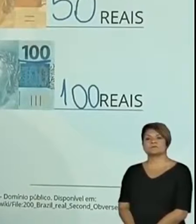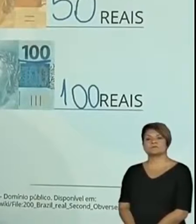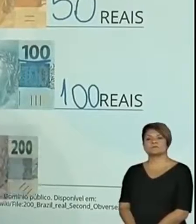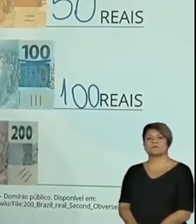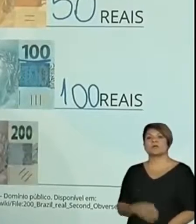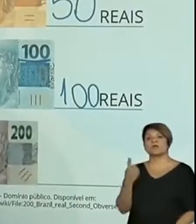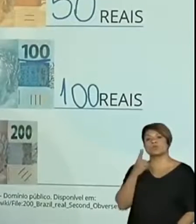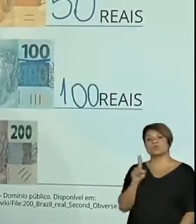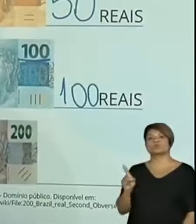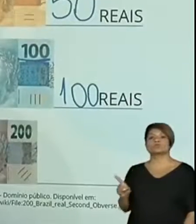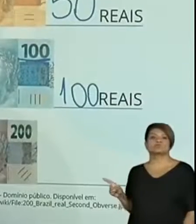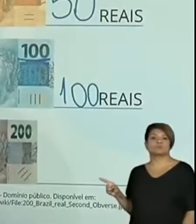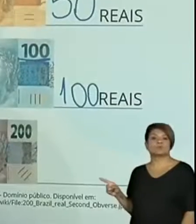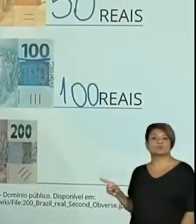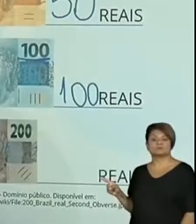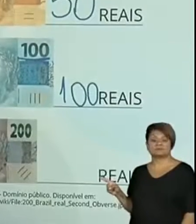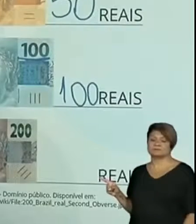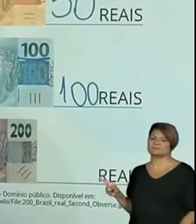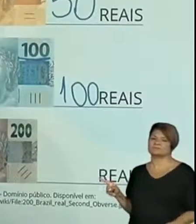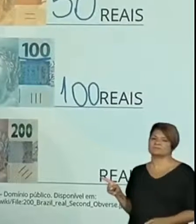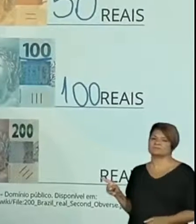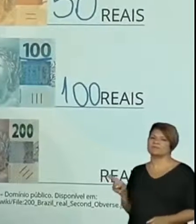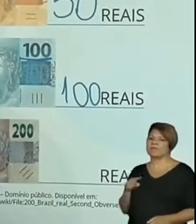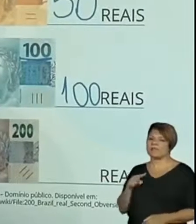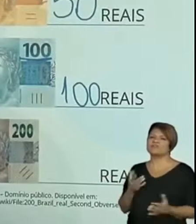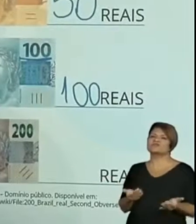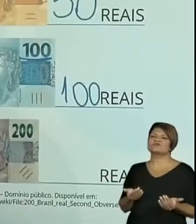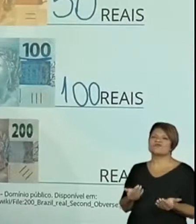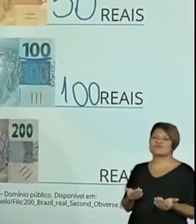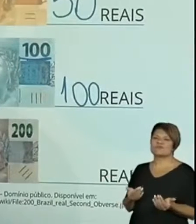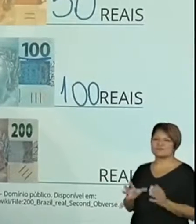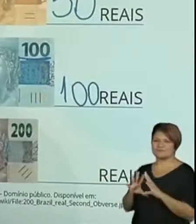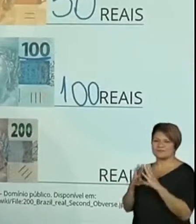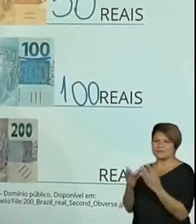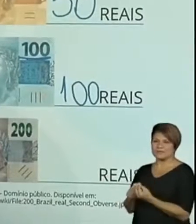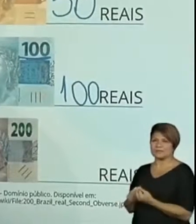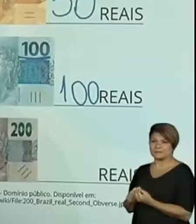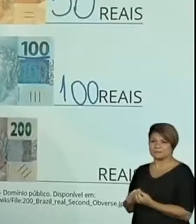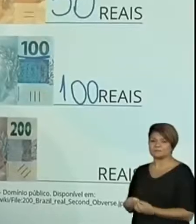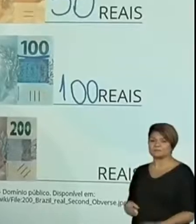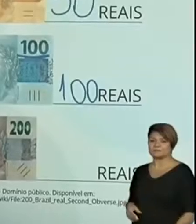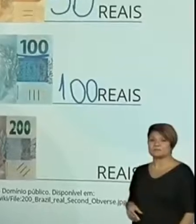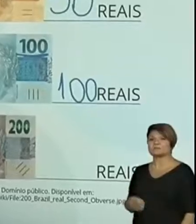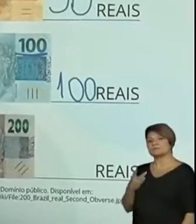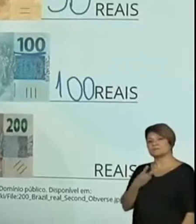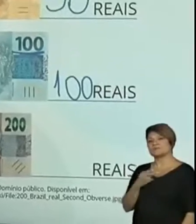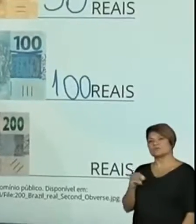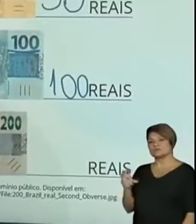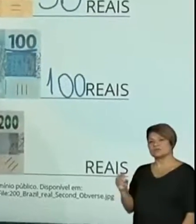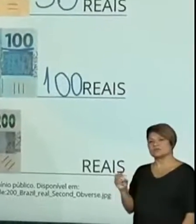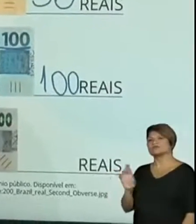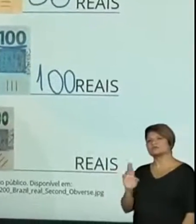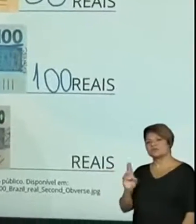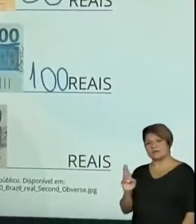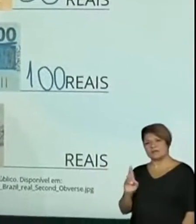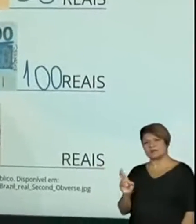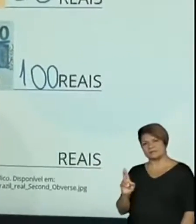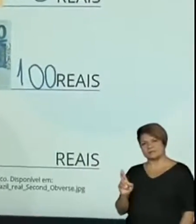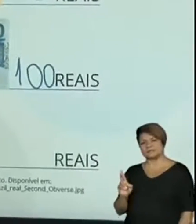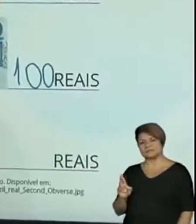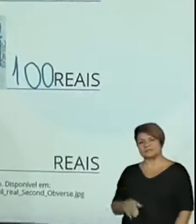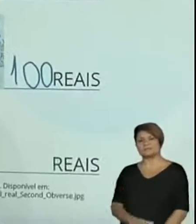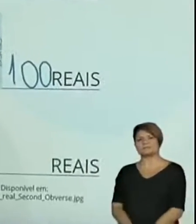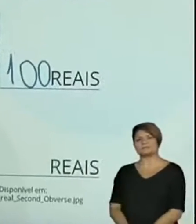E a última nota, a mais novinha da família, né, o que está em circulação? R$200. Eu